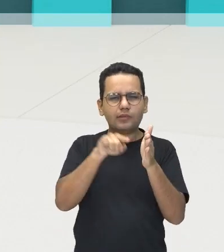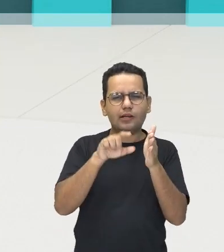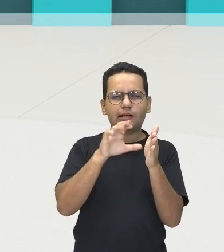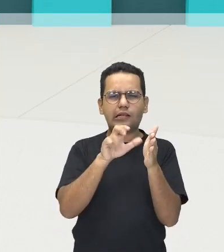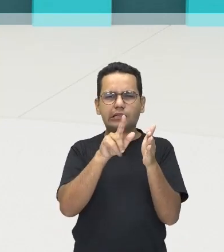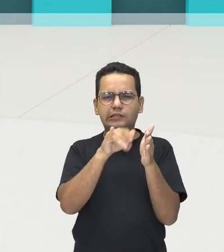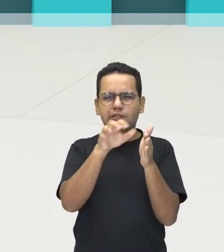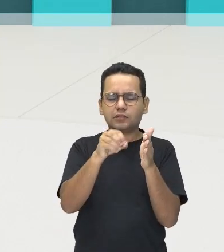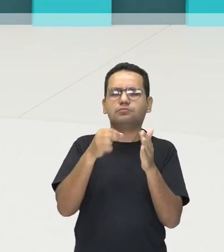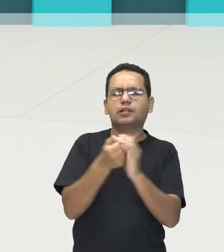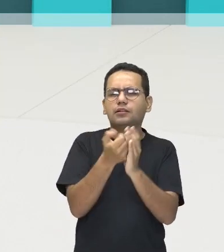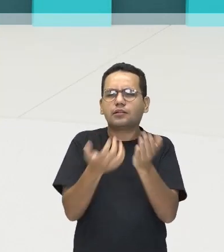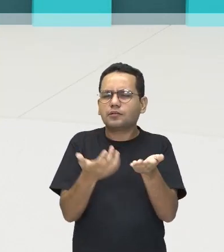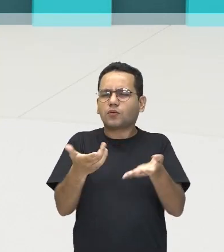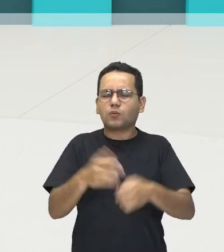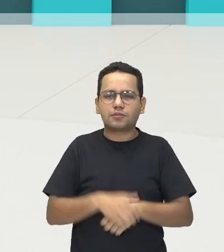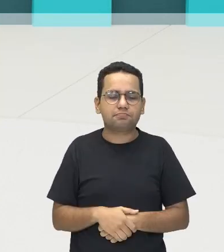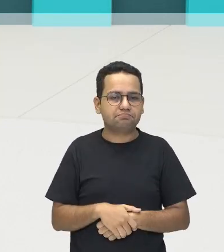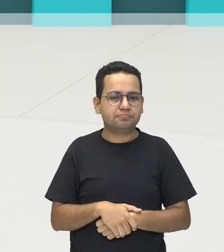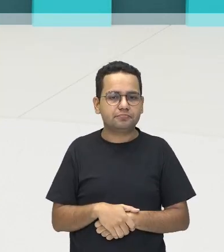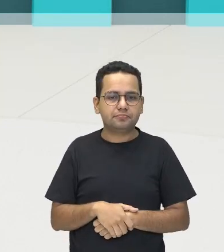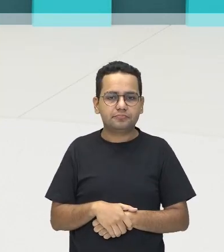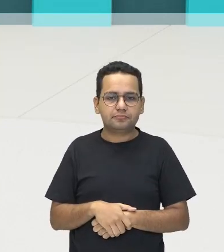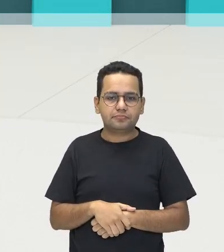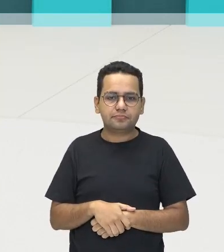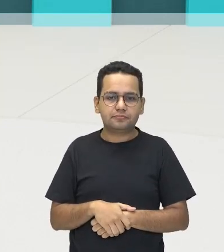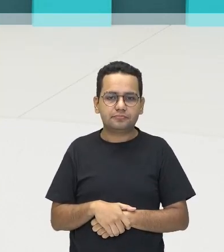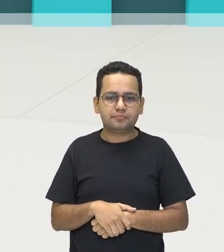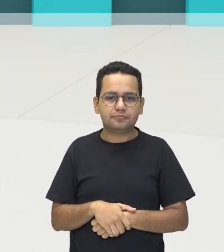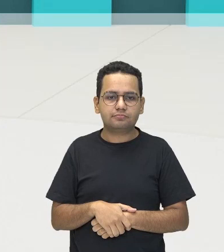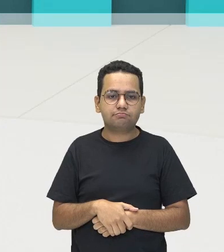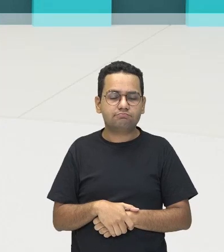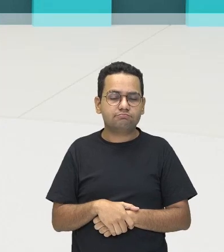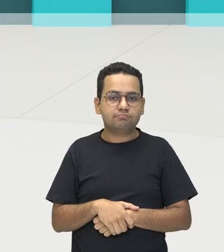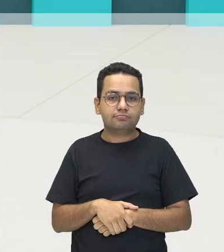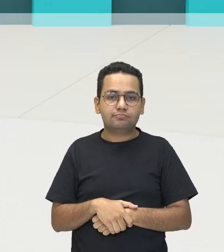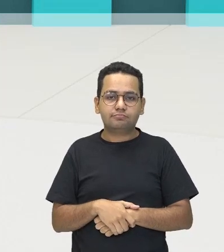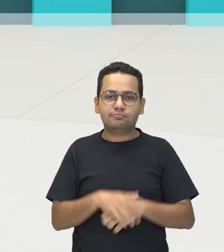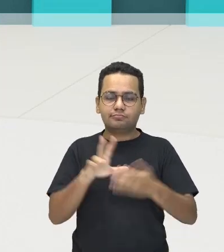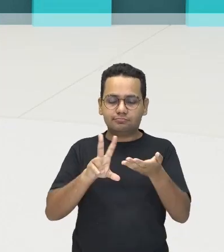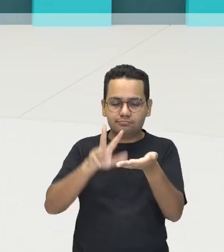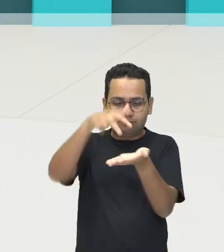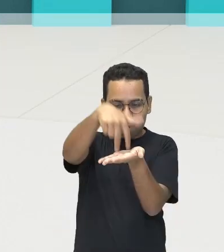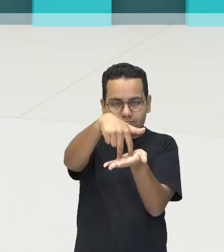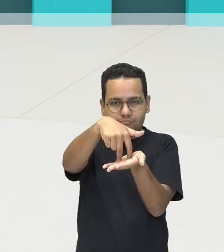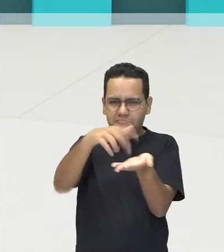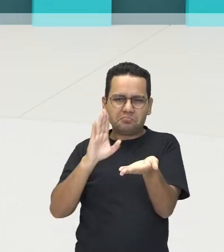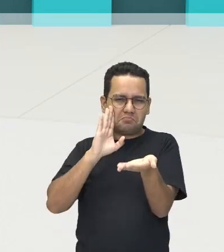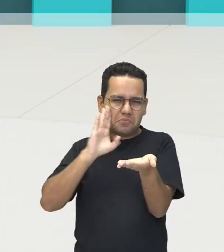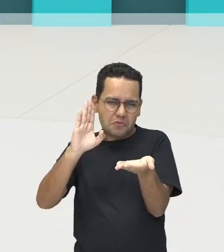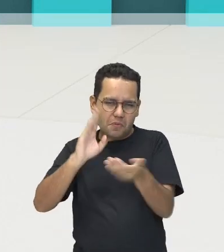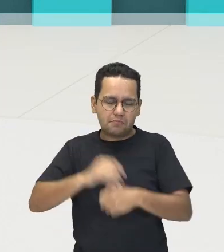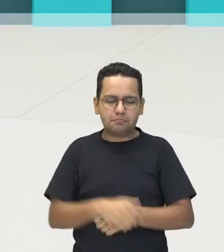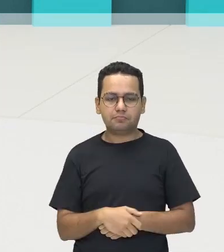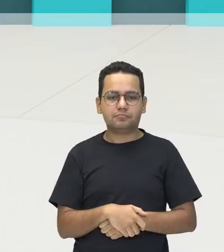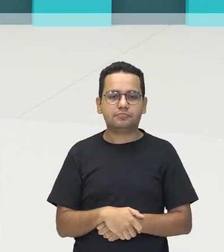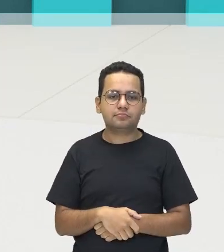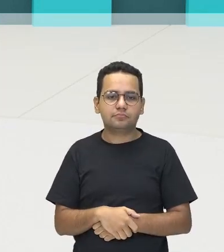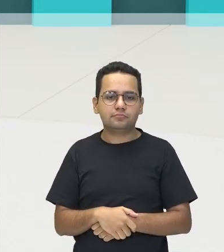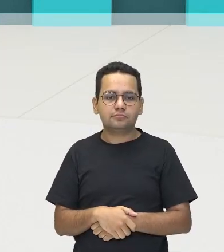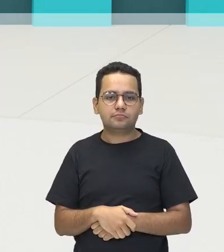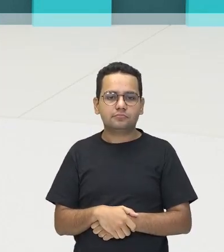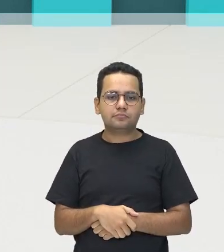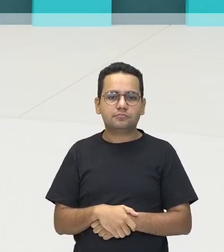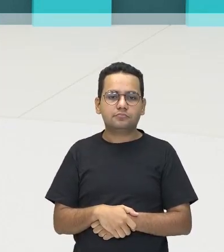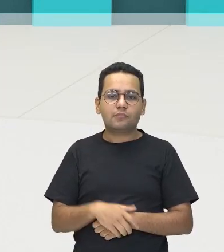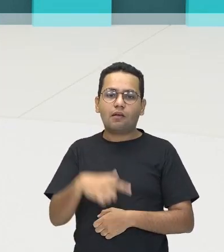professora? Antropocentrismo é justamente o homem sendo o centro de todas as coisas. Nós vamos ter a presença de elementos